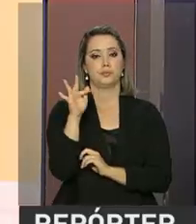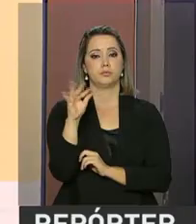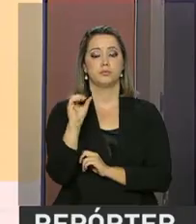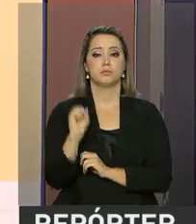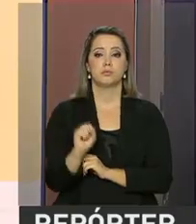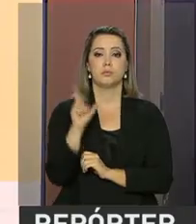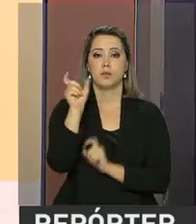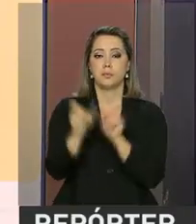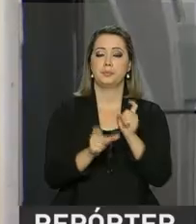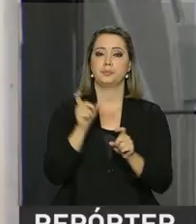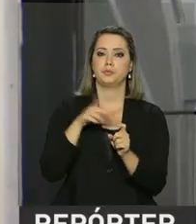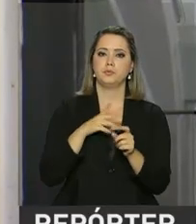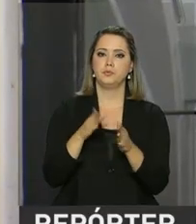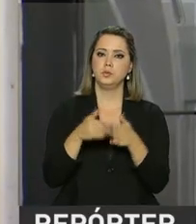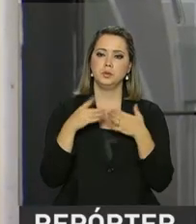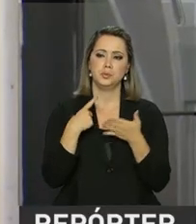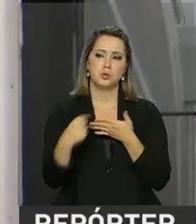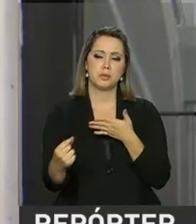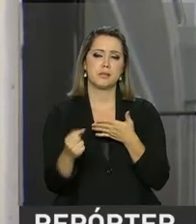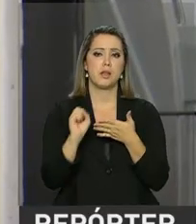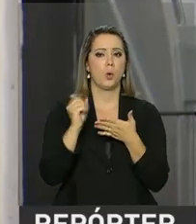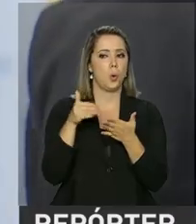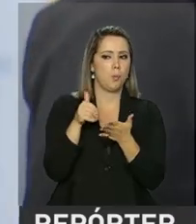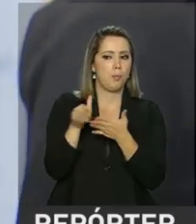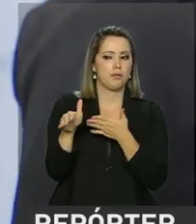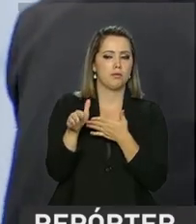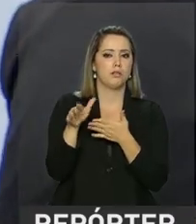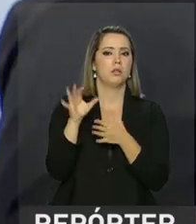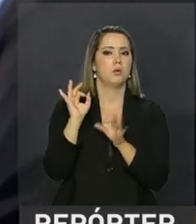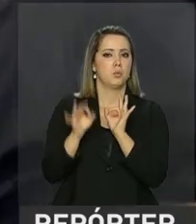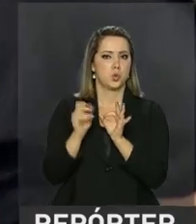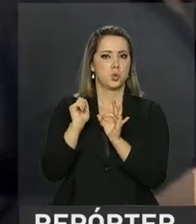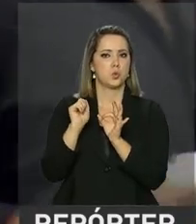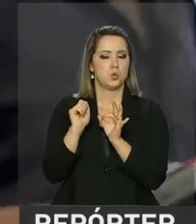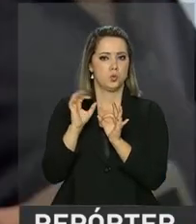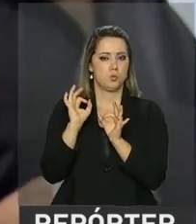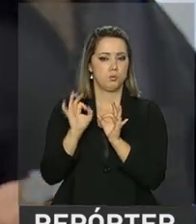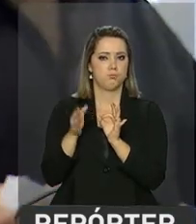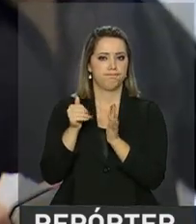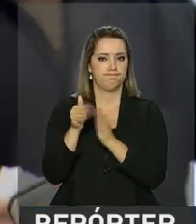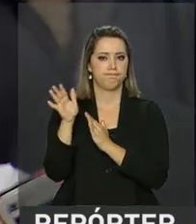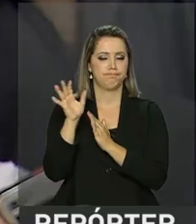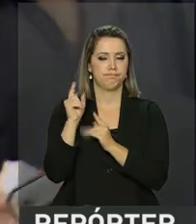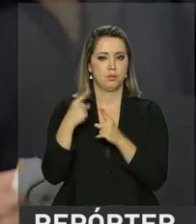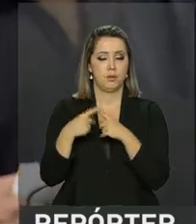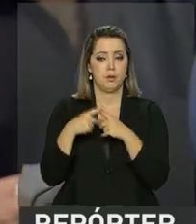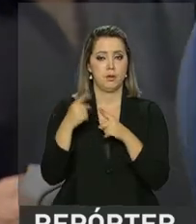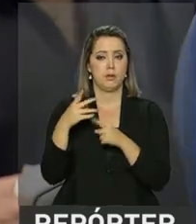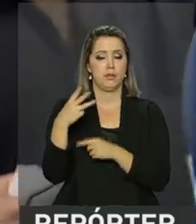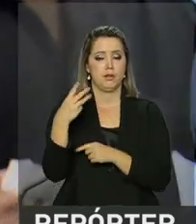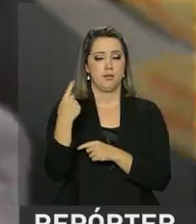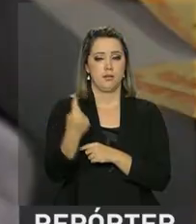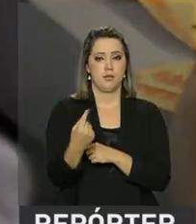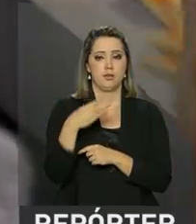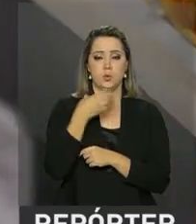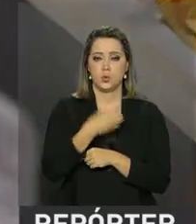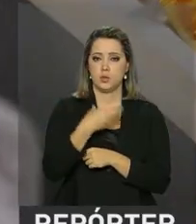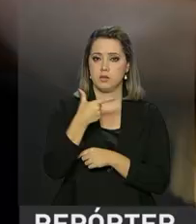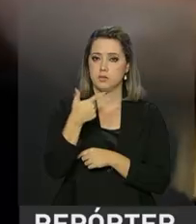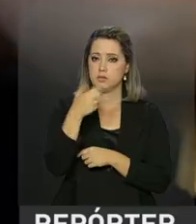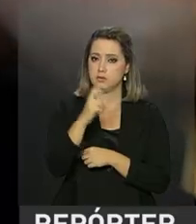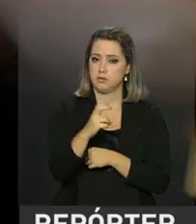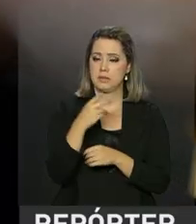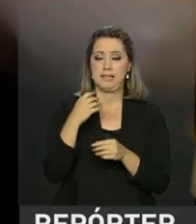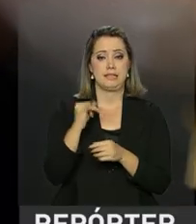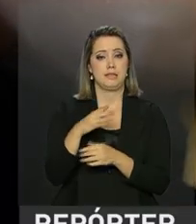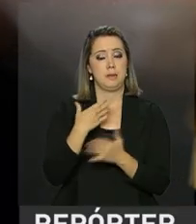nativo o trabalhador que pediu demissão ou foi demitido por justa causa até 31 de Dezembro de 2015 quem perder